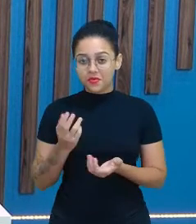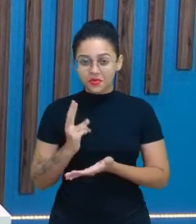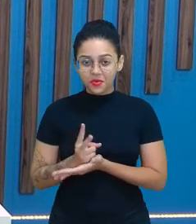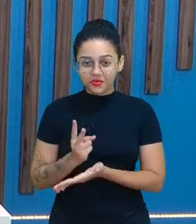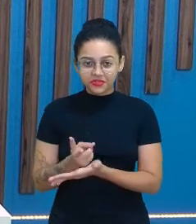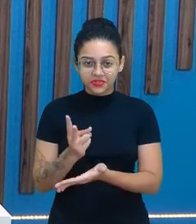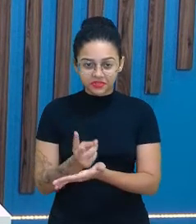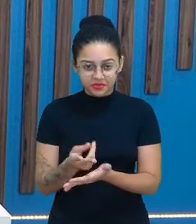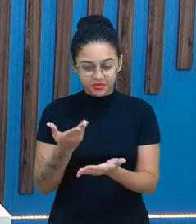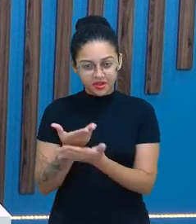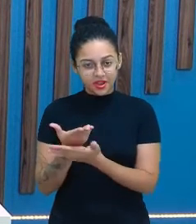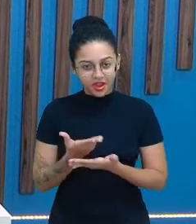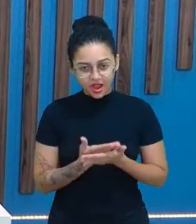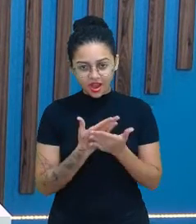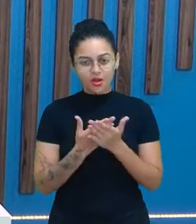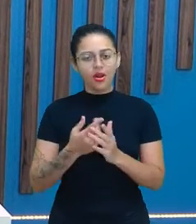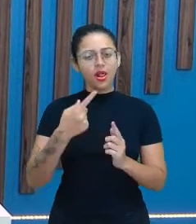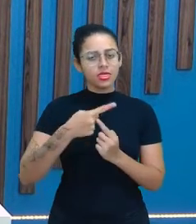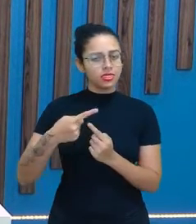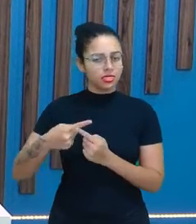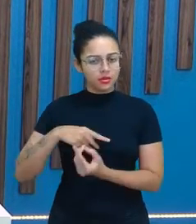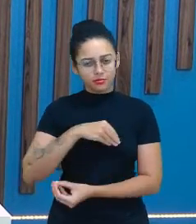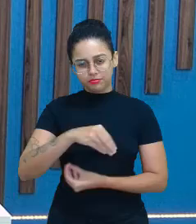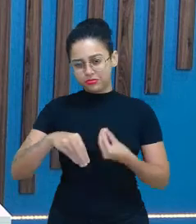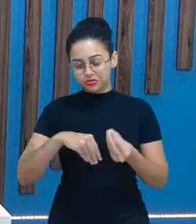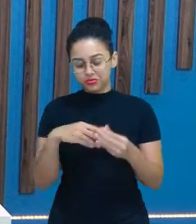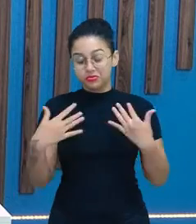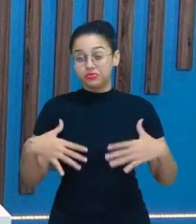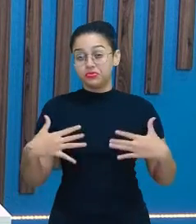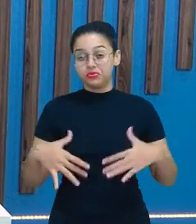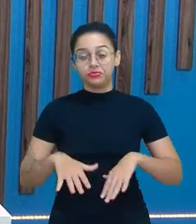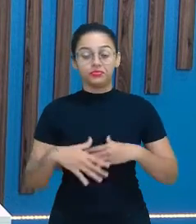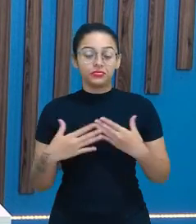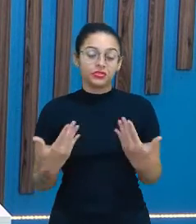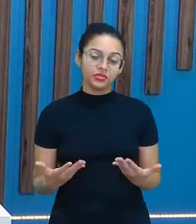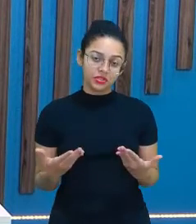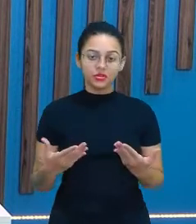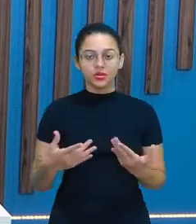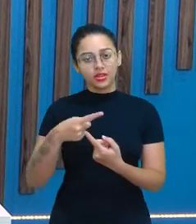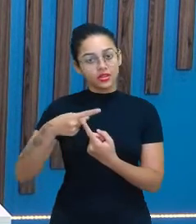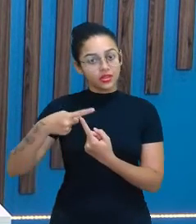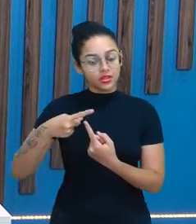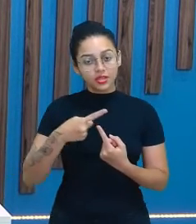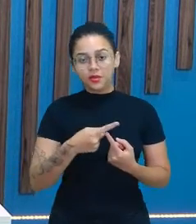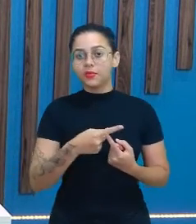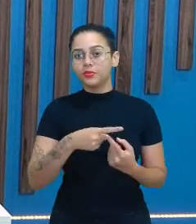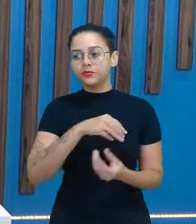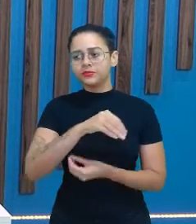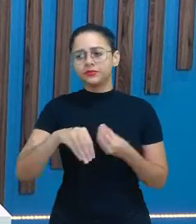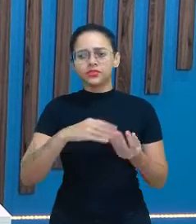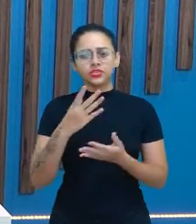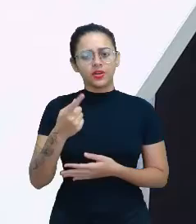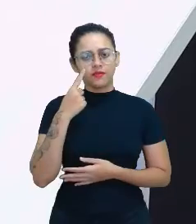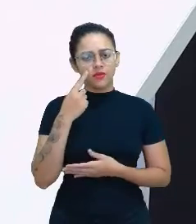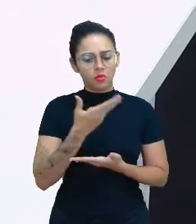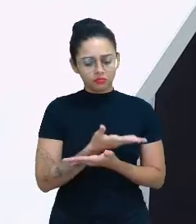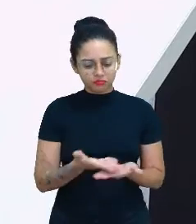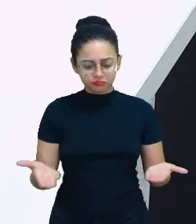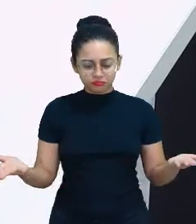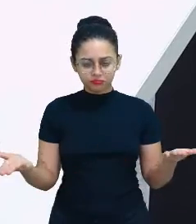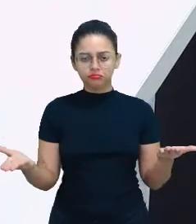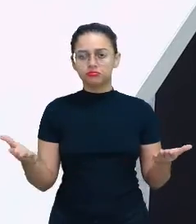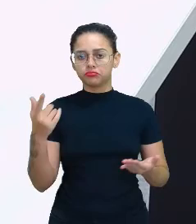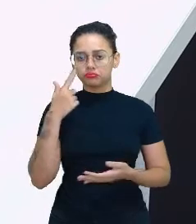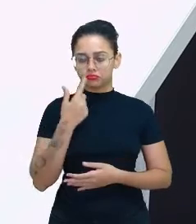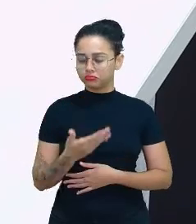continuidade a aula de tipos de misturas então tipos de misturas e a gente já tá vendo aqui ó temos uma